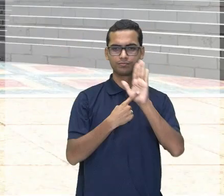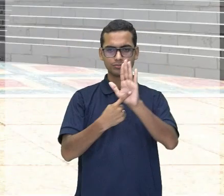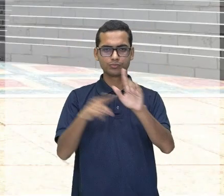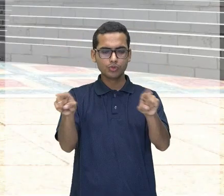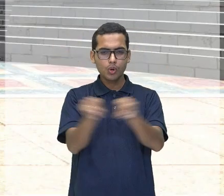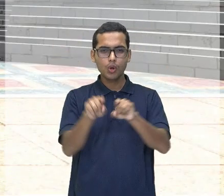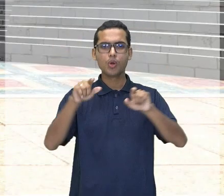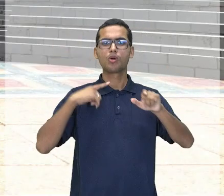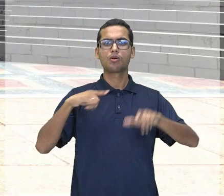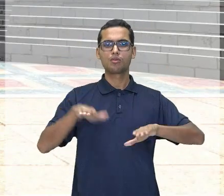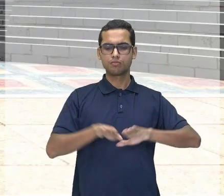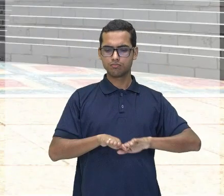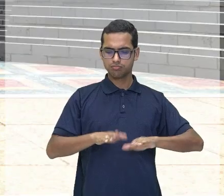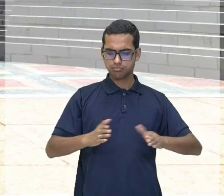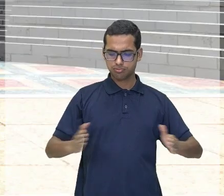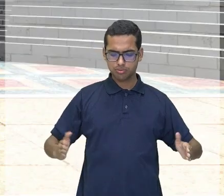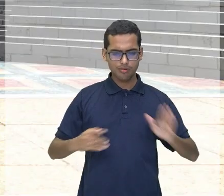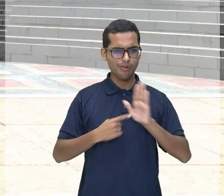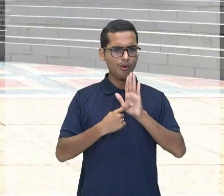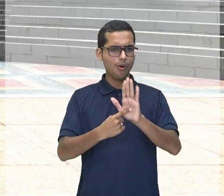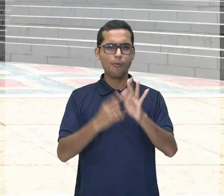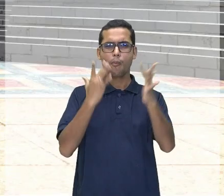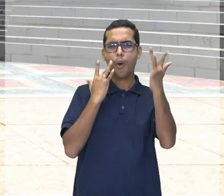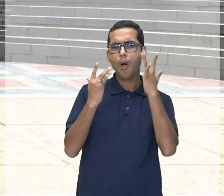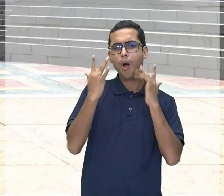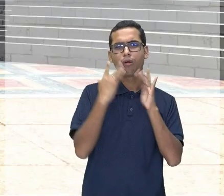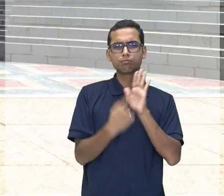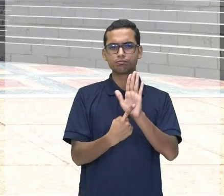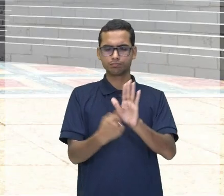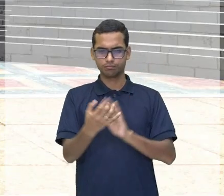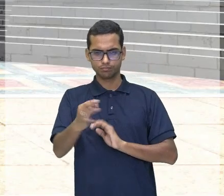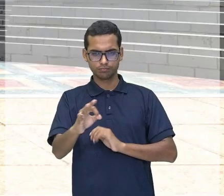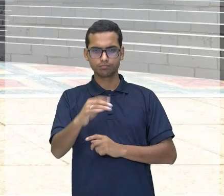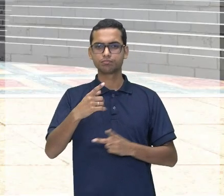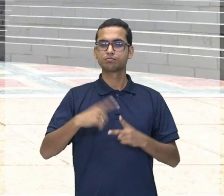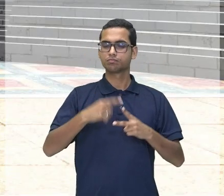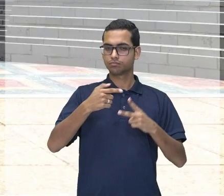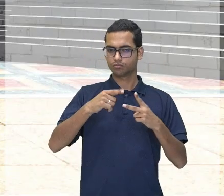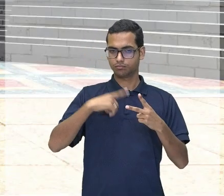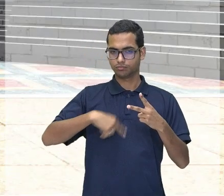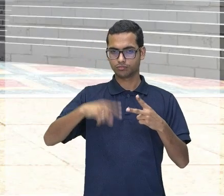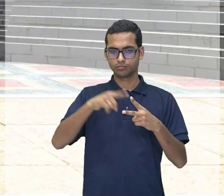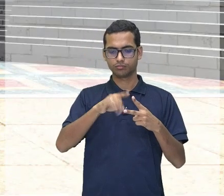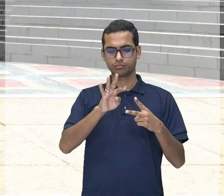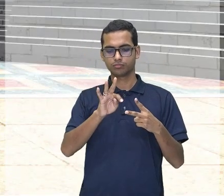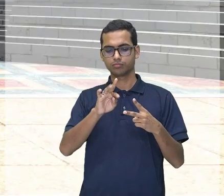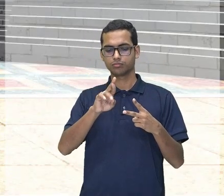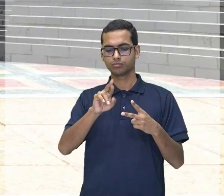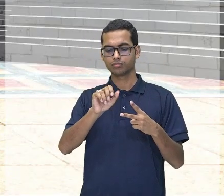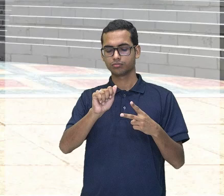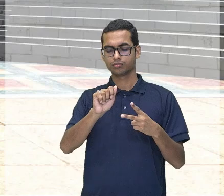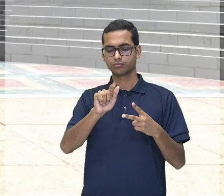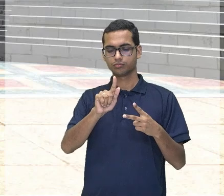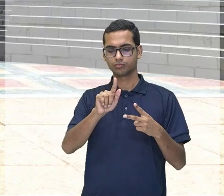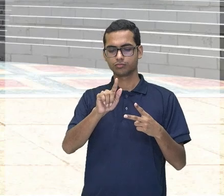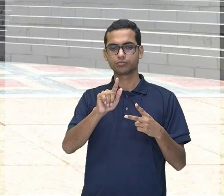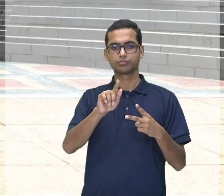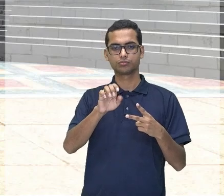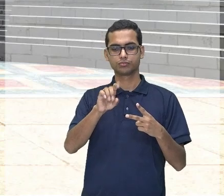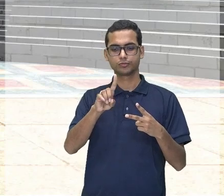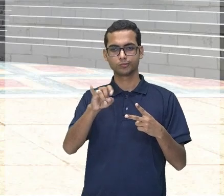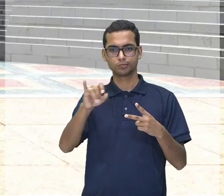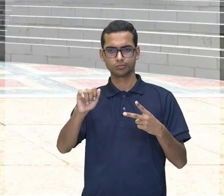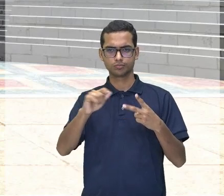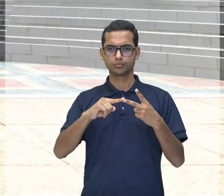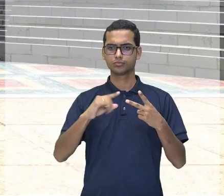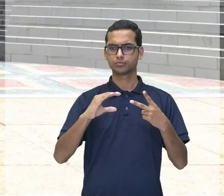acostumado acontecer então essas representações. Estou aqui novamente para falar para vocês do nosso gênero dramático,